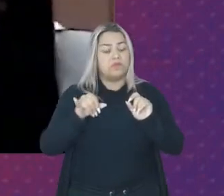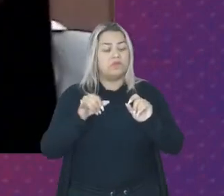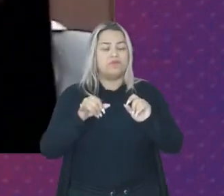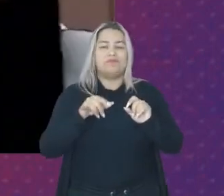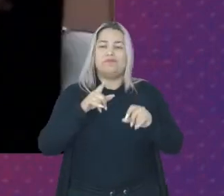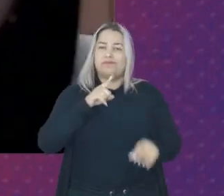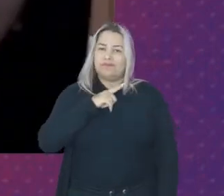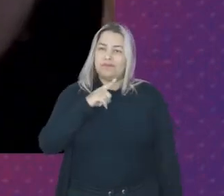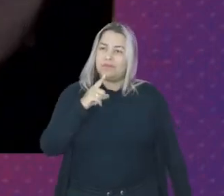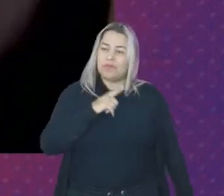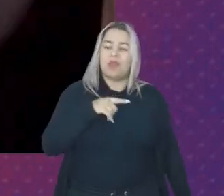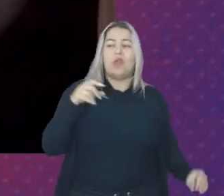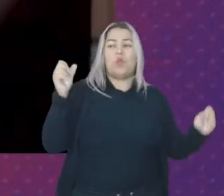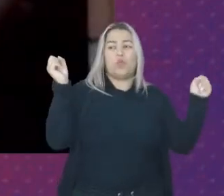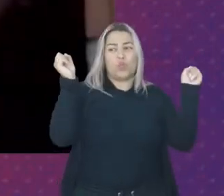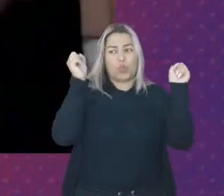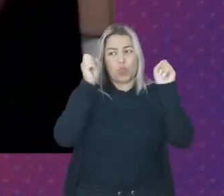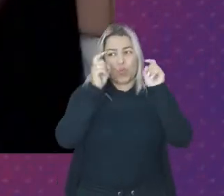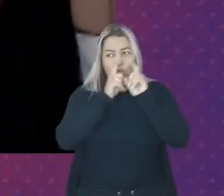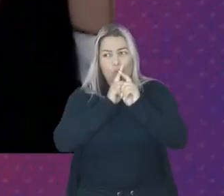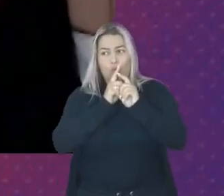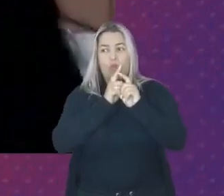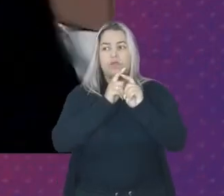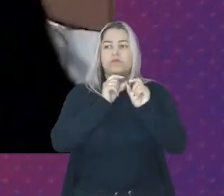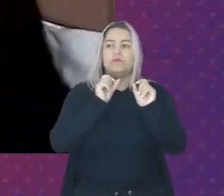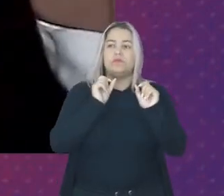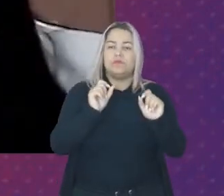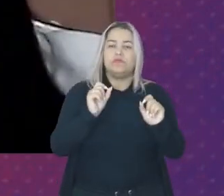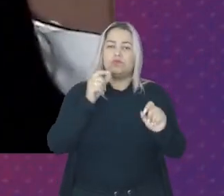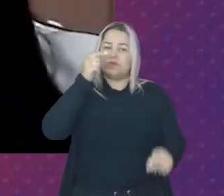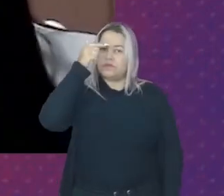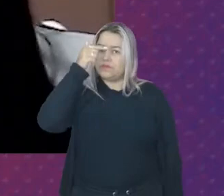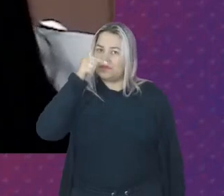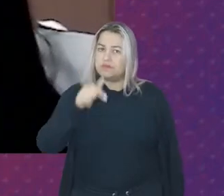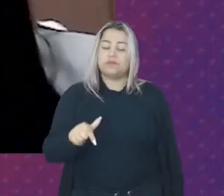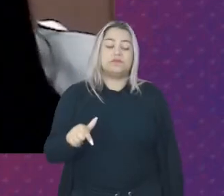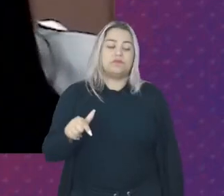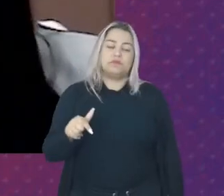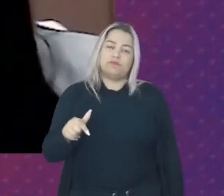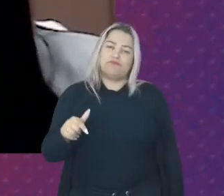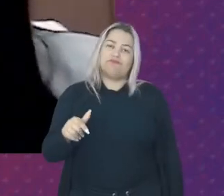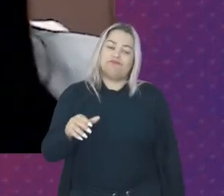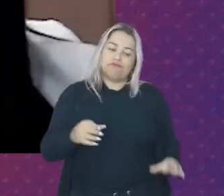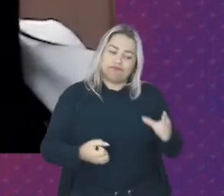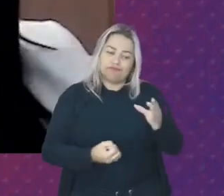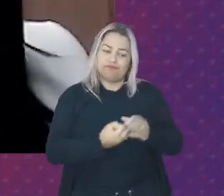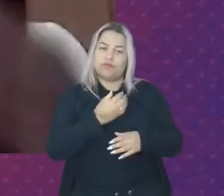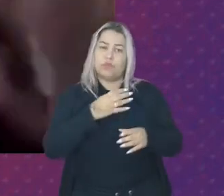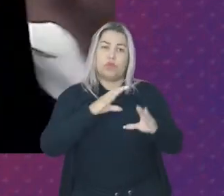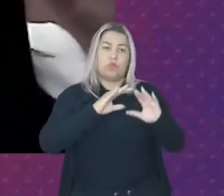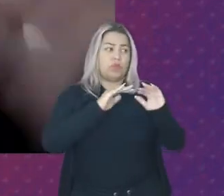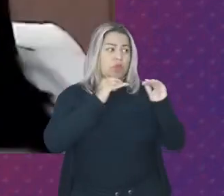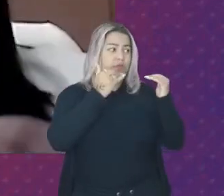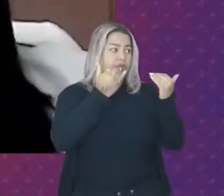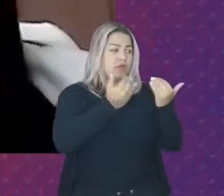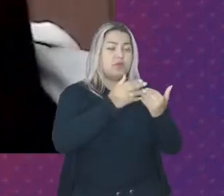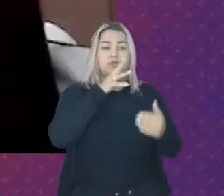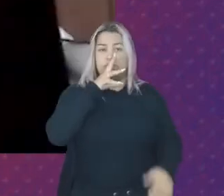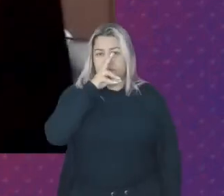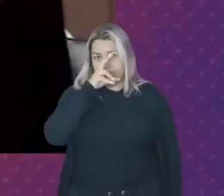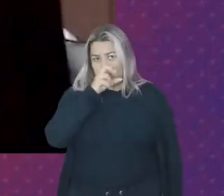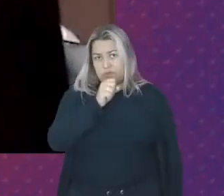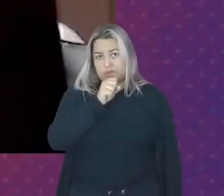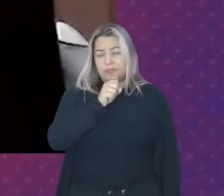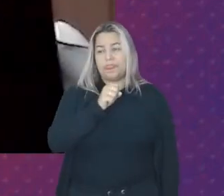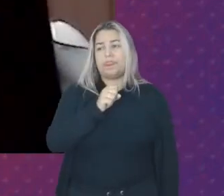ter mais dificuldade de conseguir construir uma comunidade forte. E